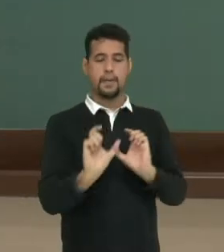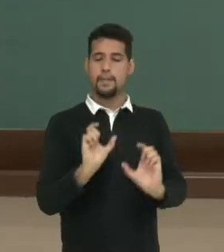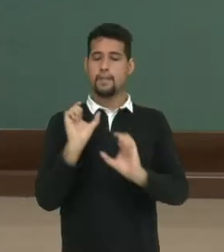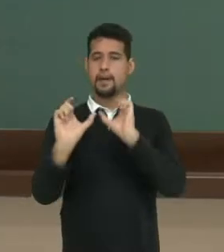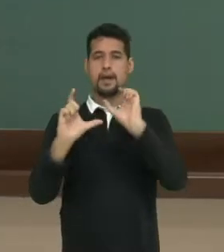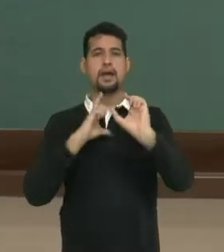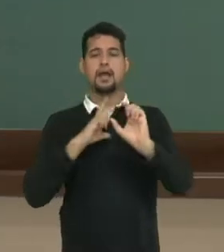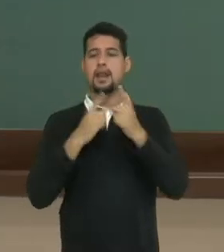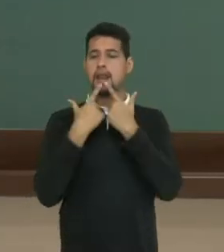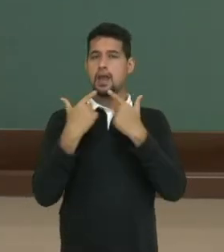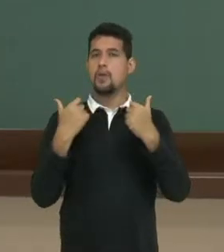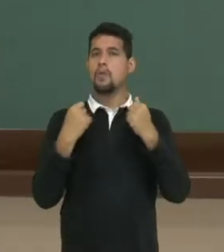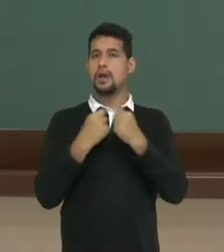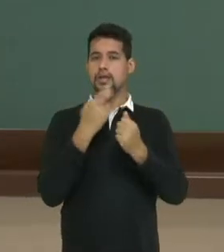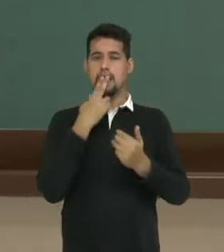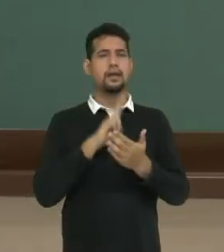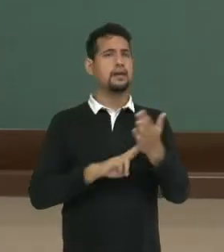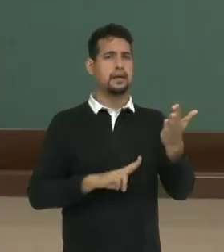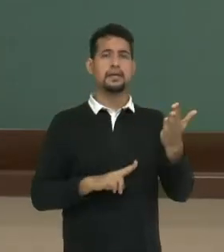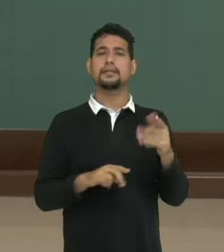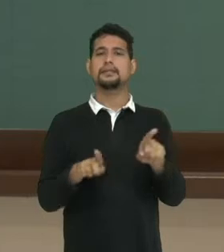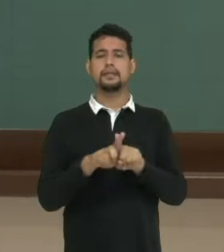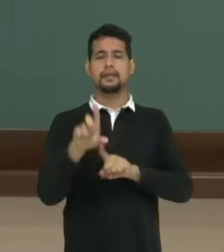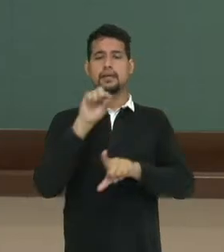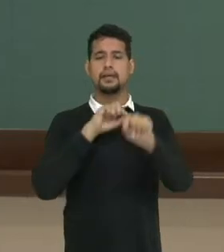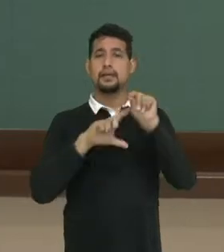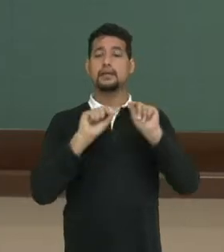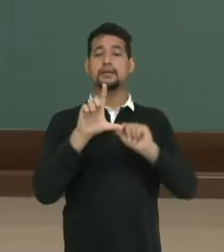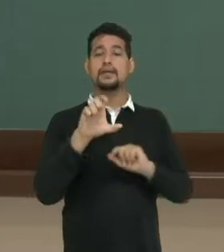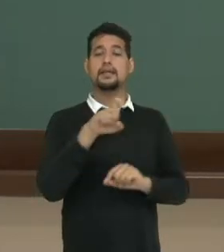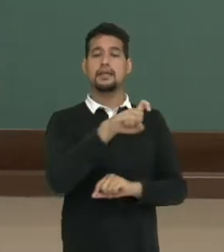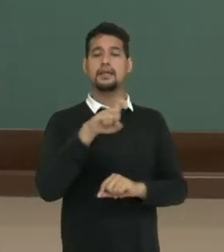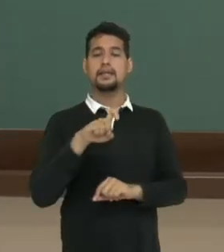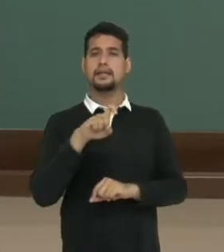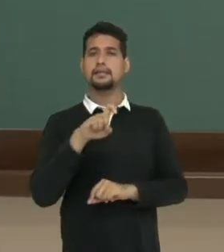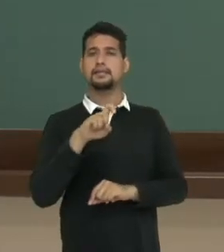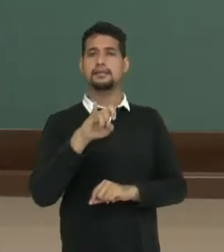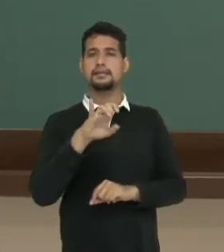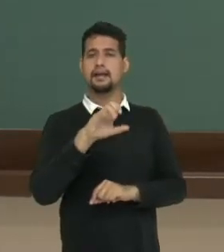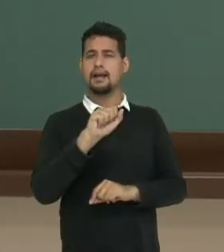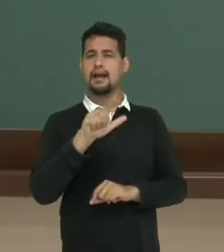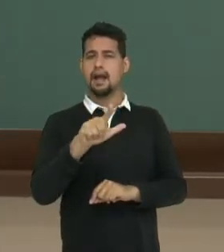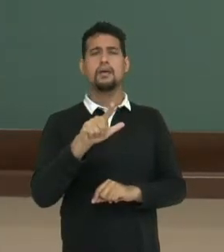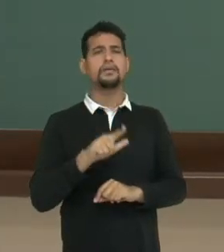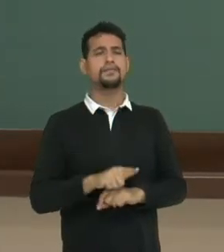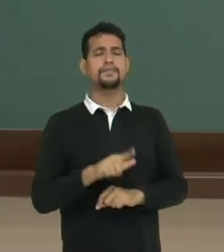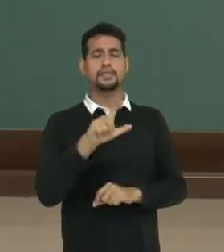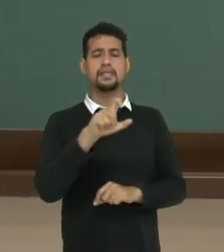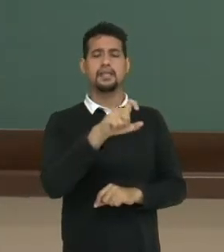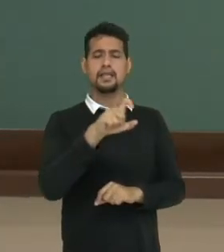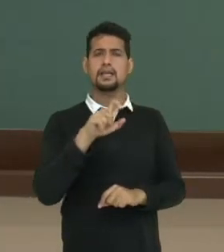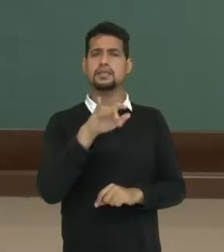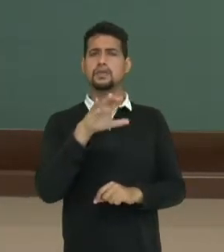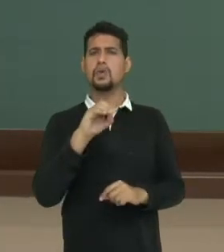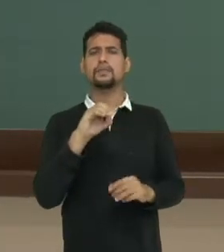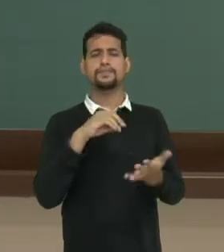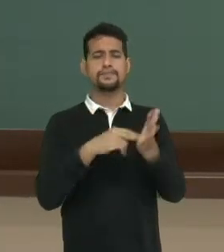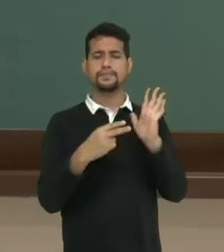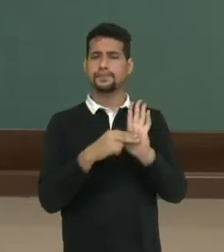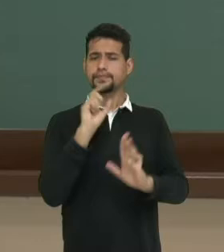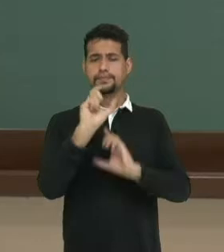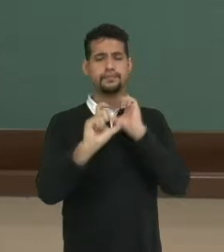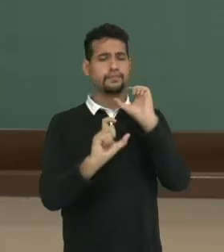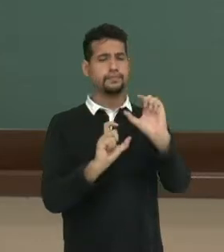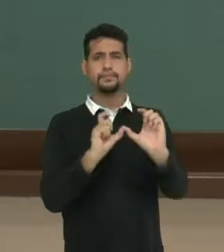compor a linguagem dessa carta. A seleção lexical que a gente chama. O léxico se refere ao conjunto de palavras, termos